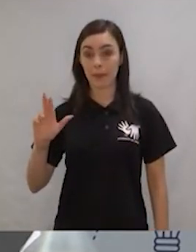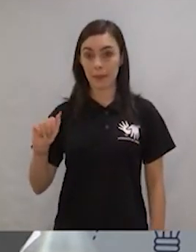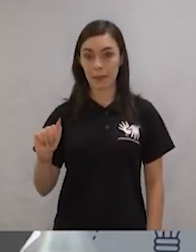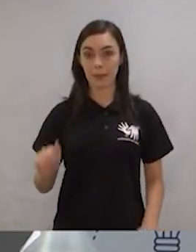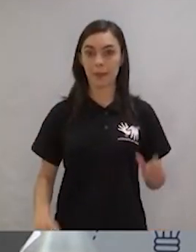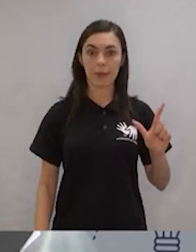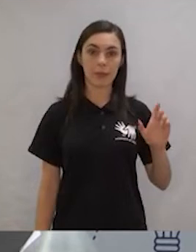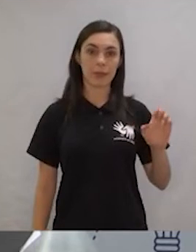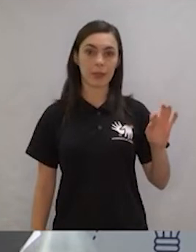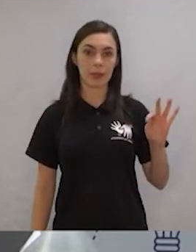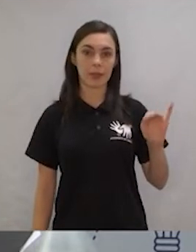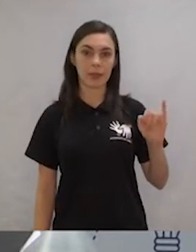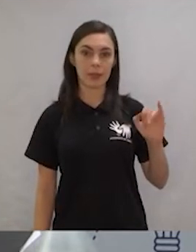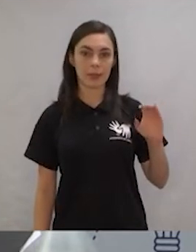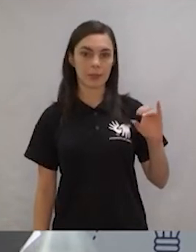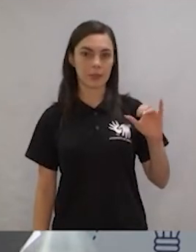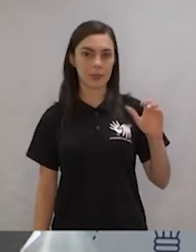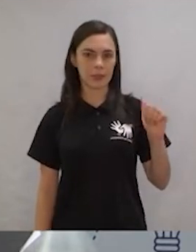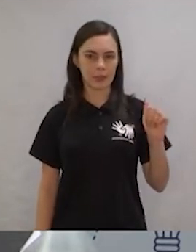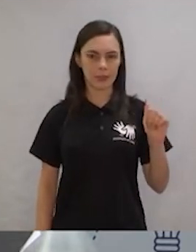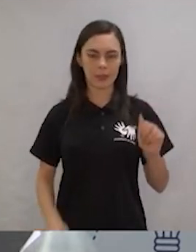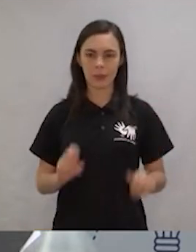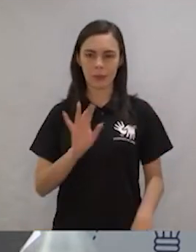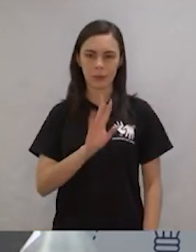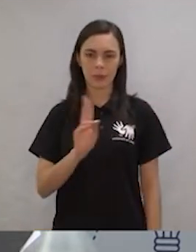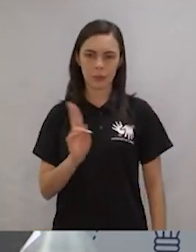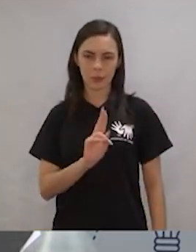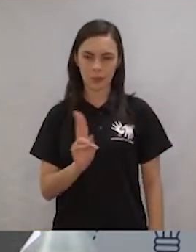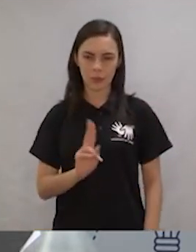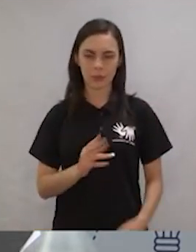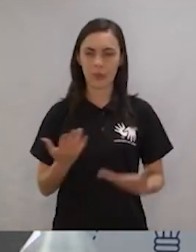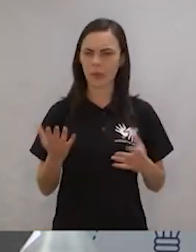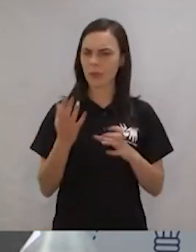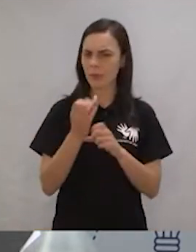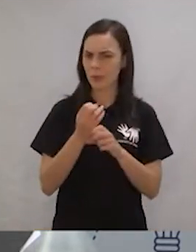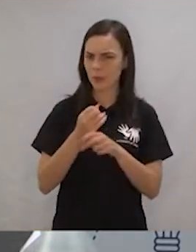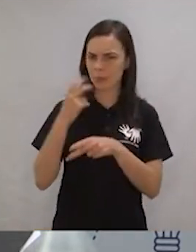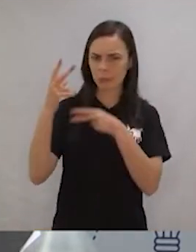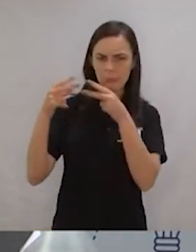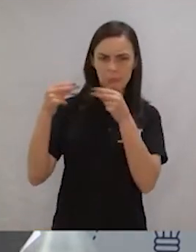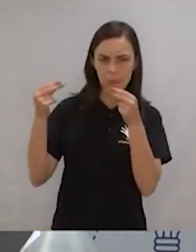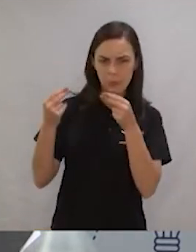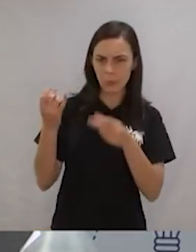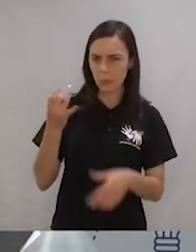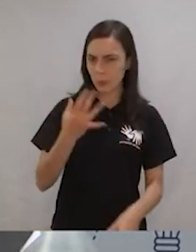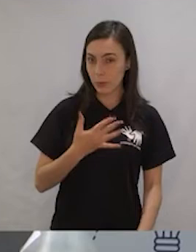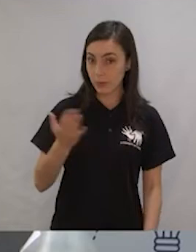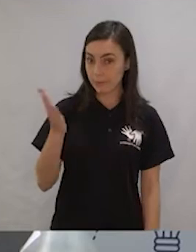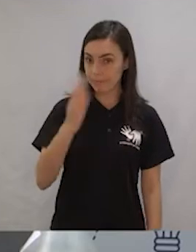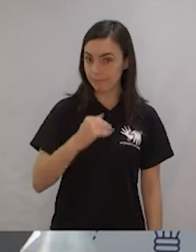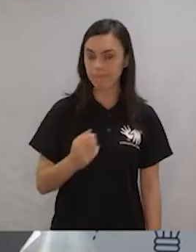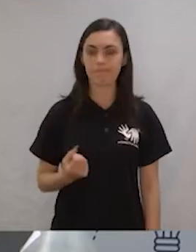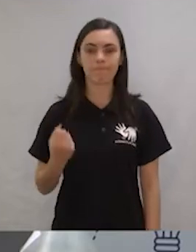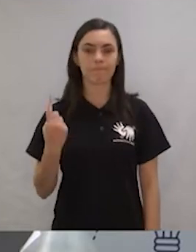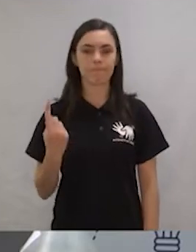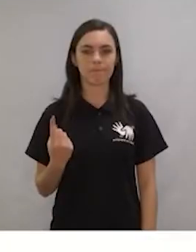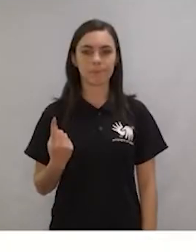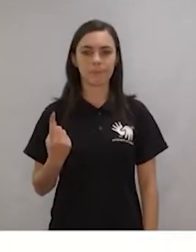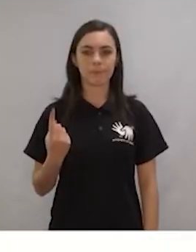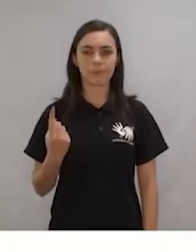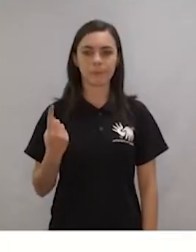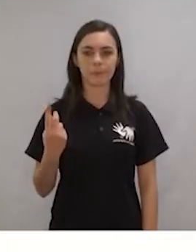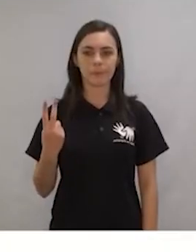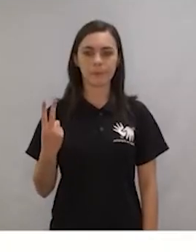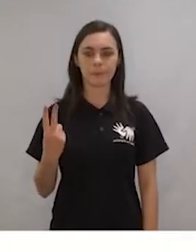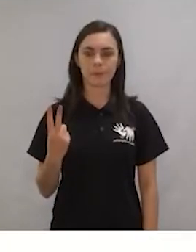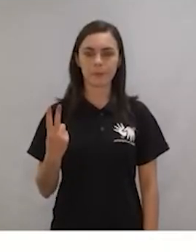Letícia, lembram? Só deixei o nome para vocês verem. Vamos fazer a contagem novamente dos nossos lacinhos? Vamos lá.